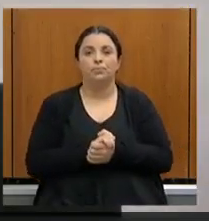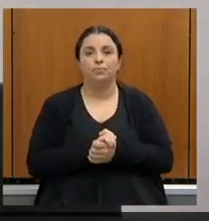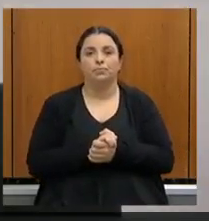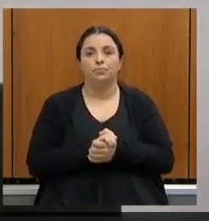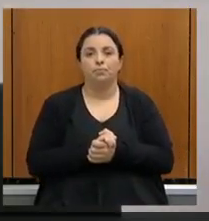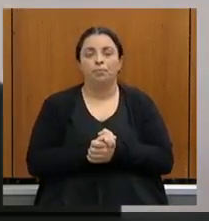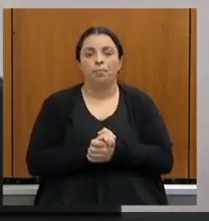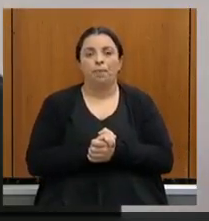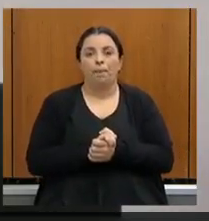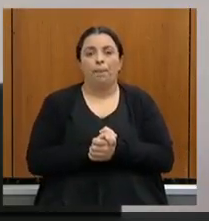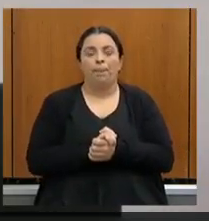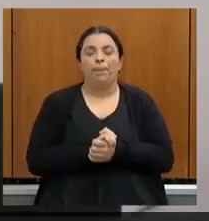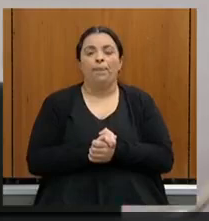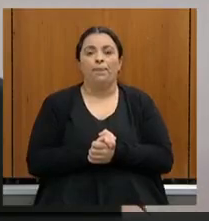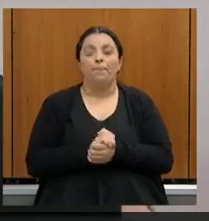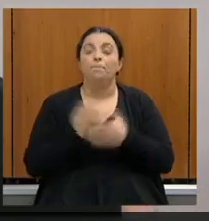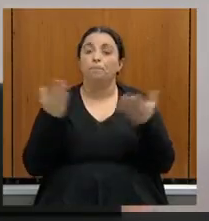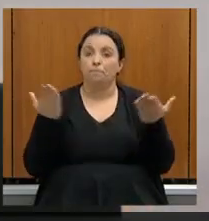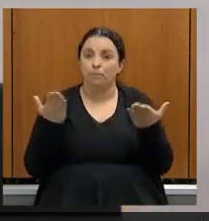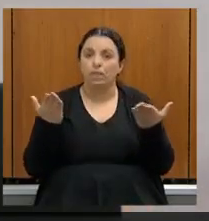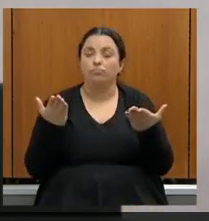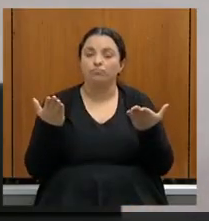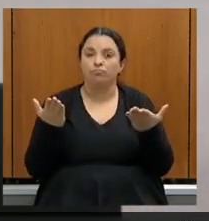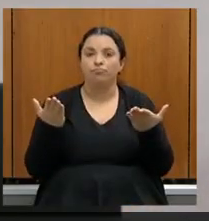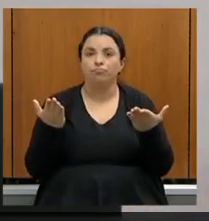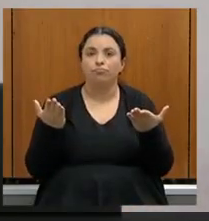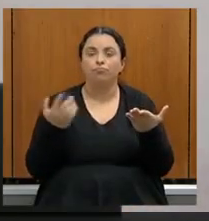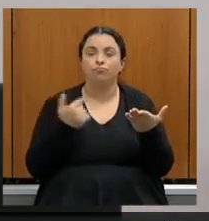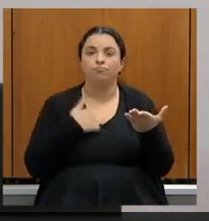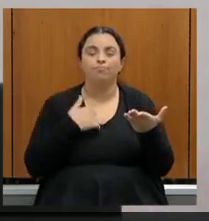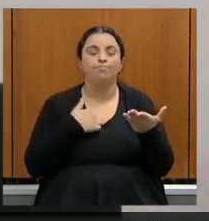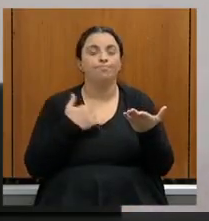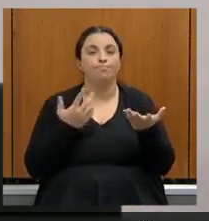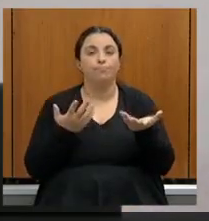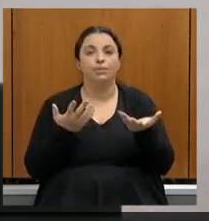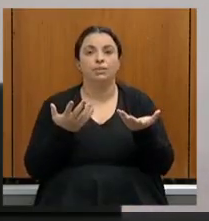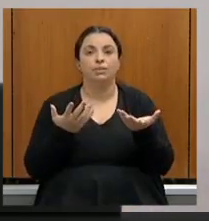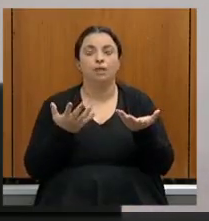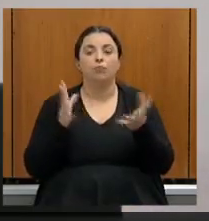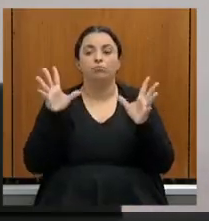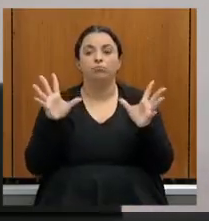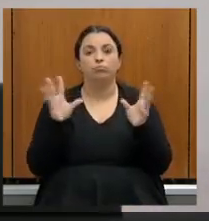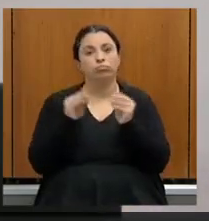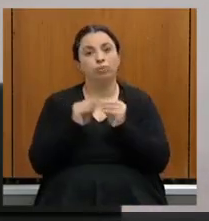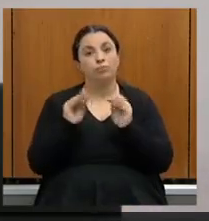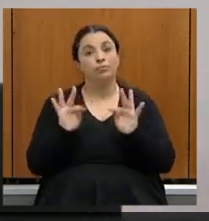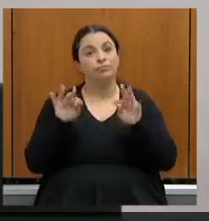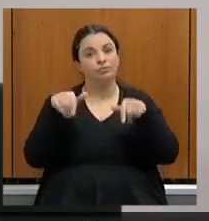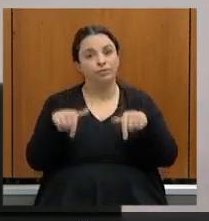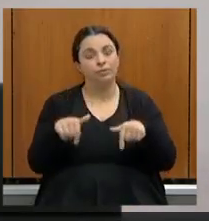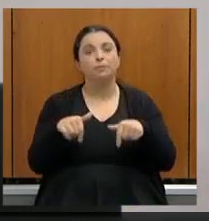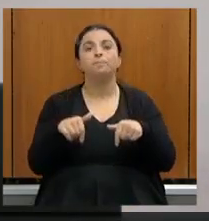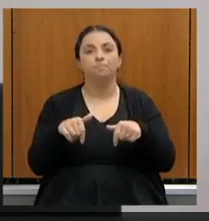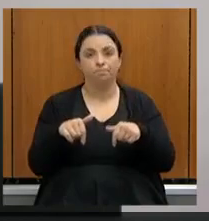neste momento eu quero aqui fazer as minhas considerações finais